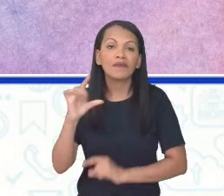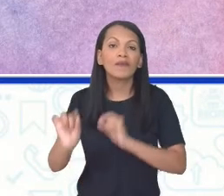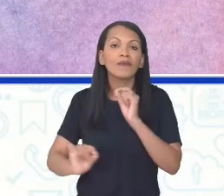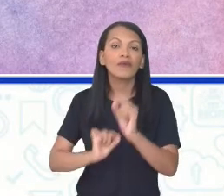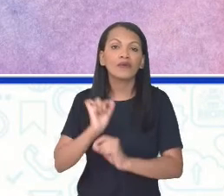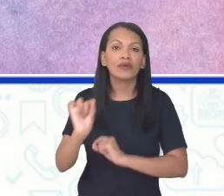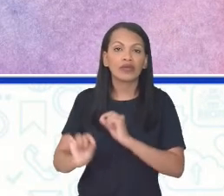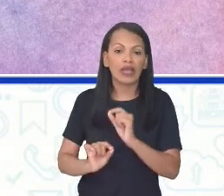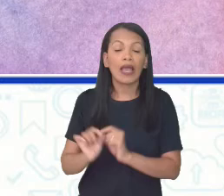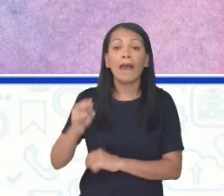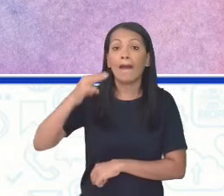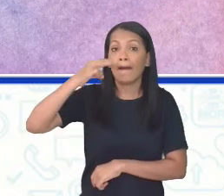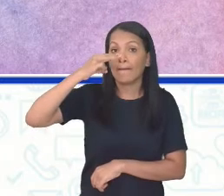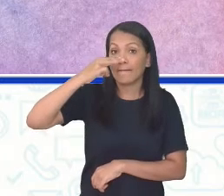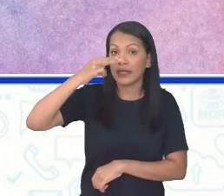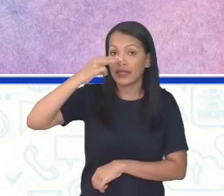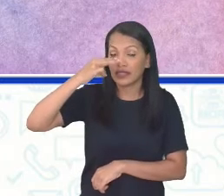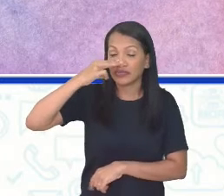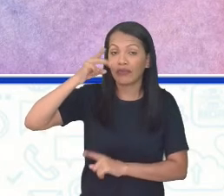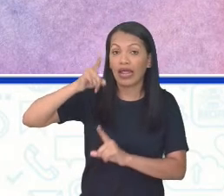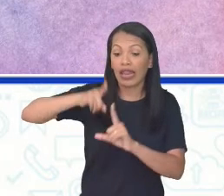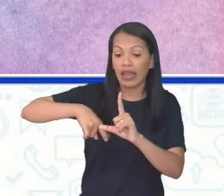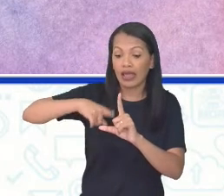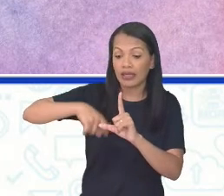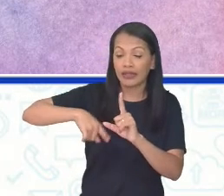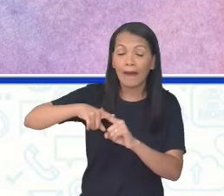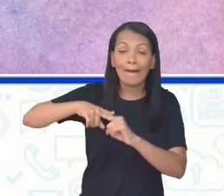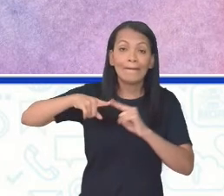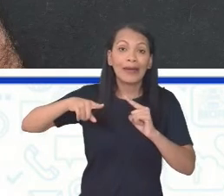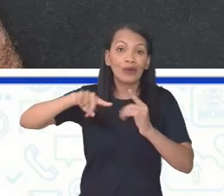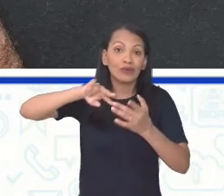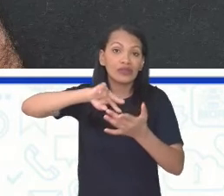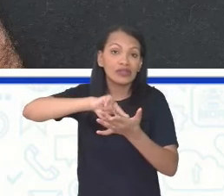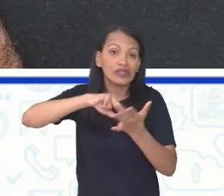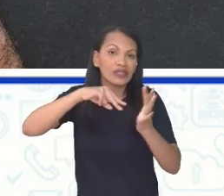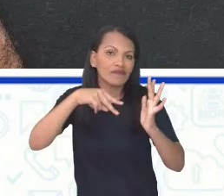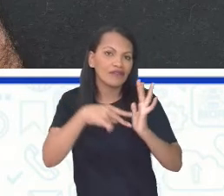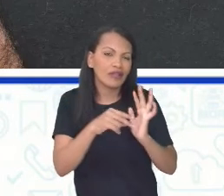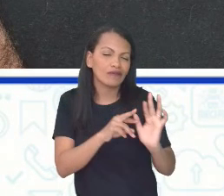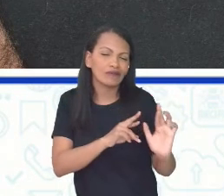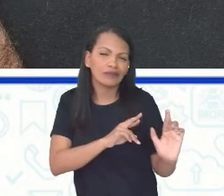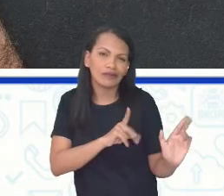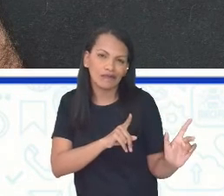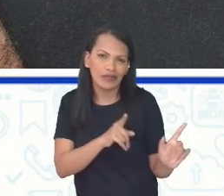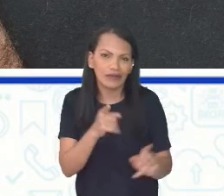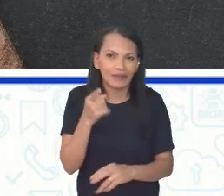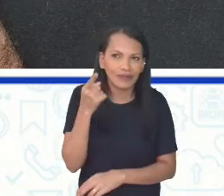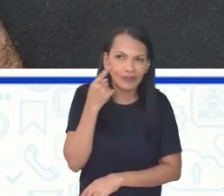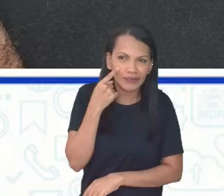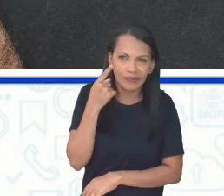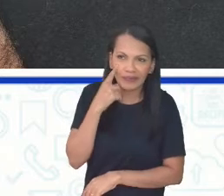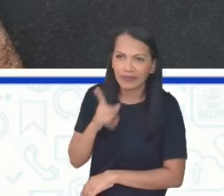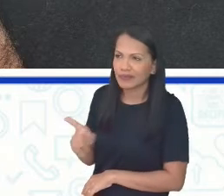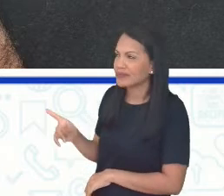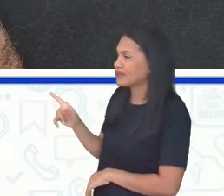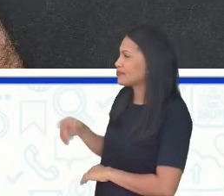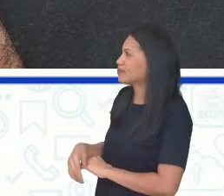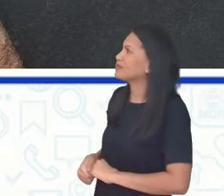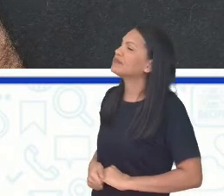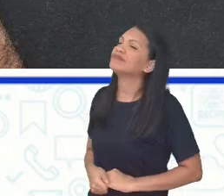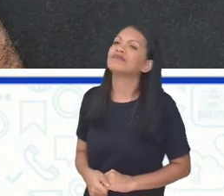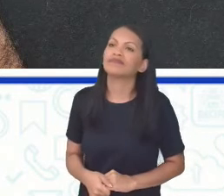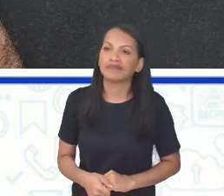as mesmas letras com significados diferentes, tá? Então, veja só, o exemplo